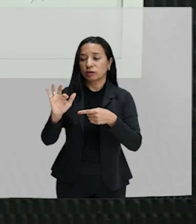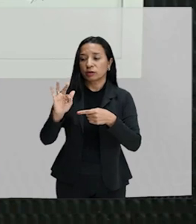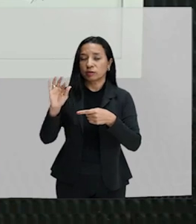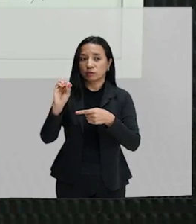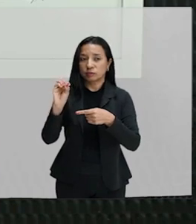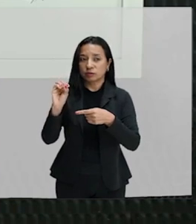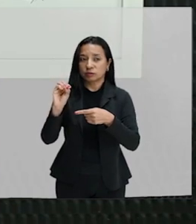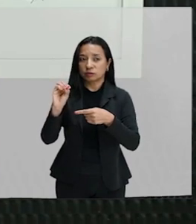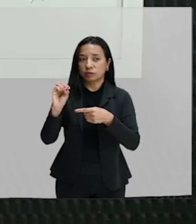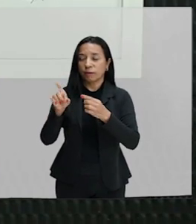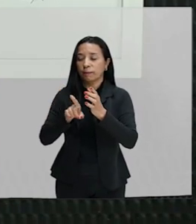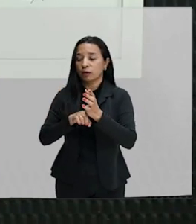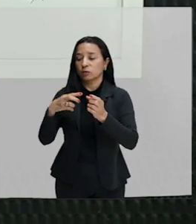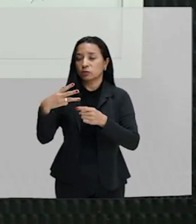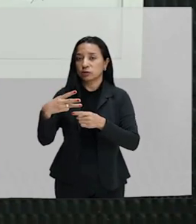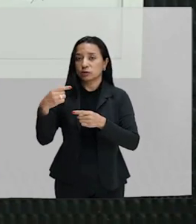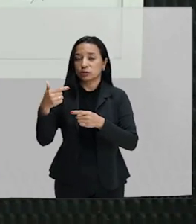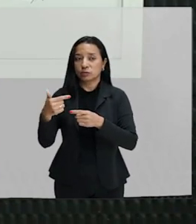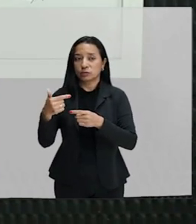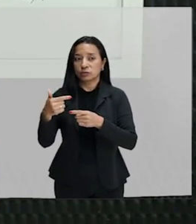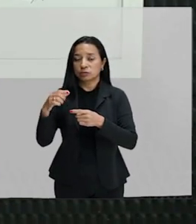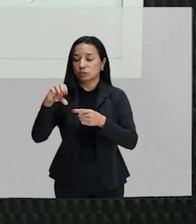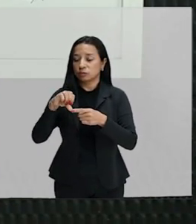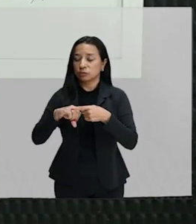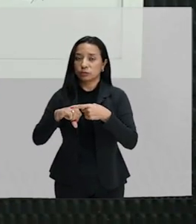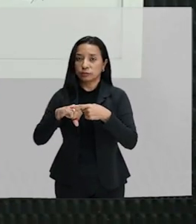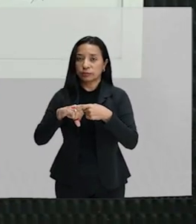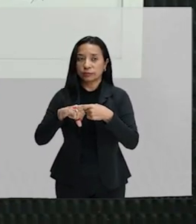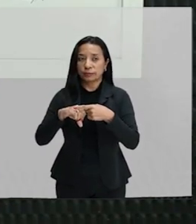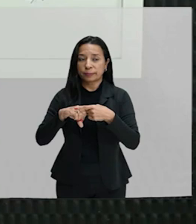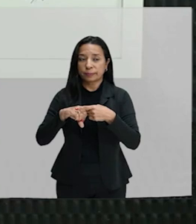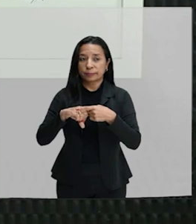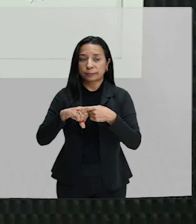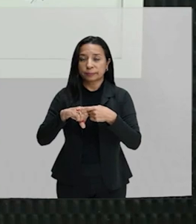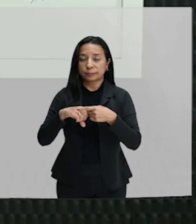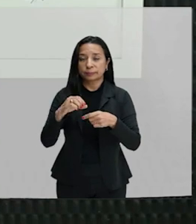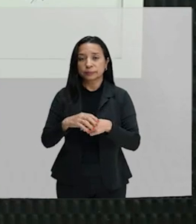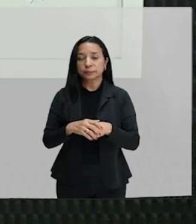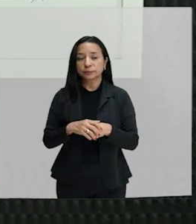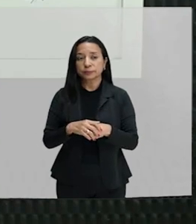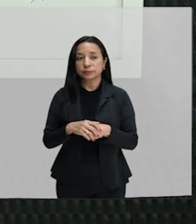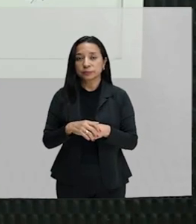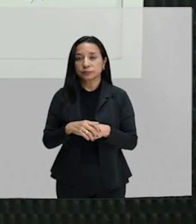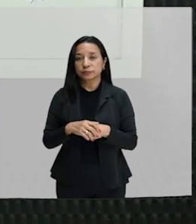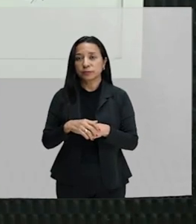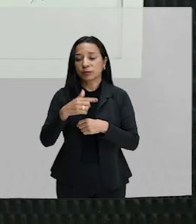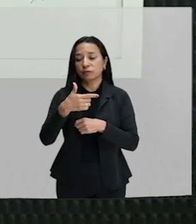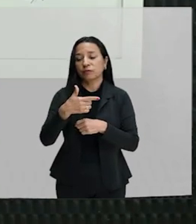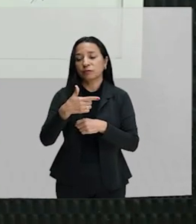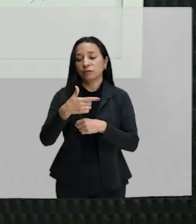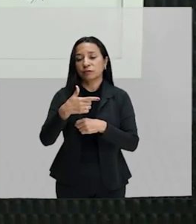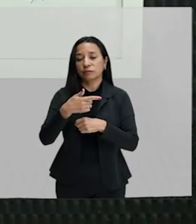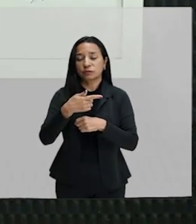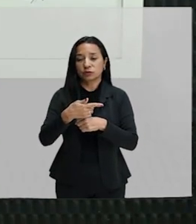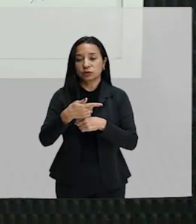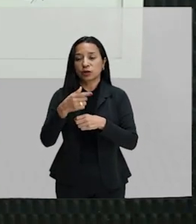em fen né 15 divo por 5 dá 3 3 x 9 27 não é isso aí o 27 eu vou